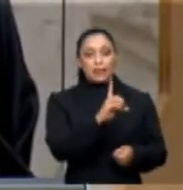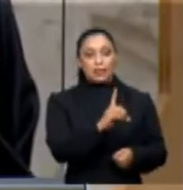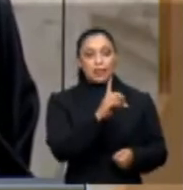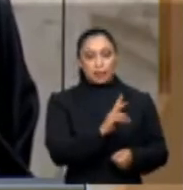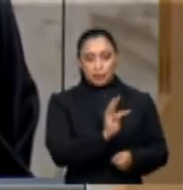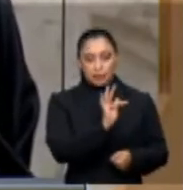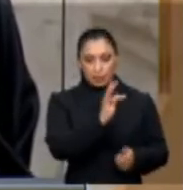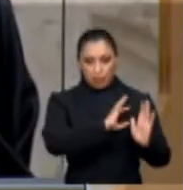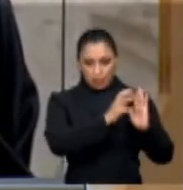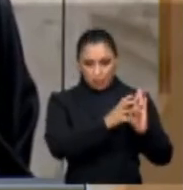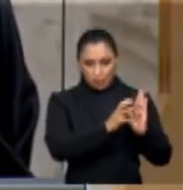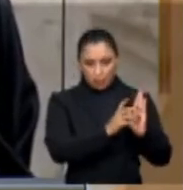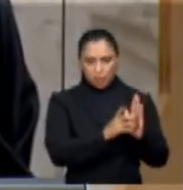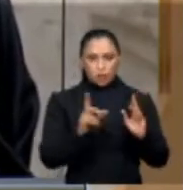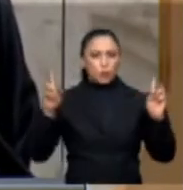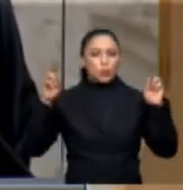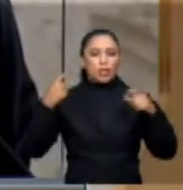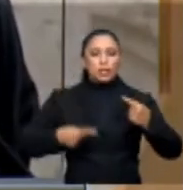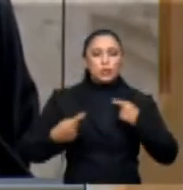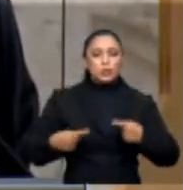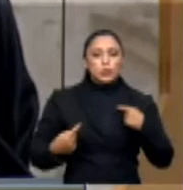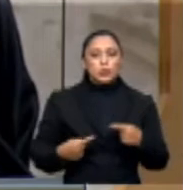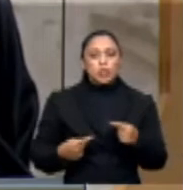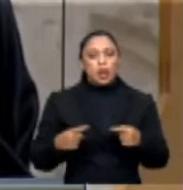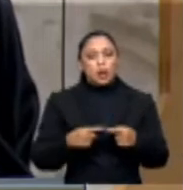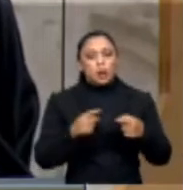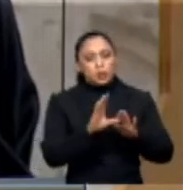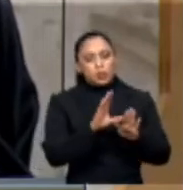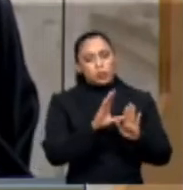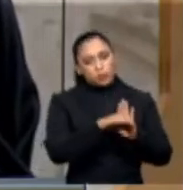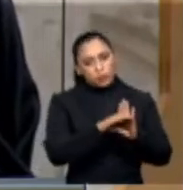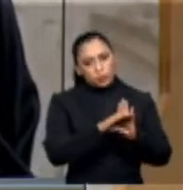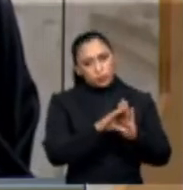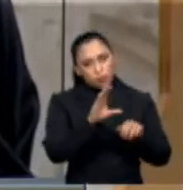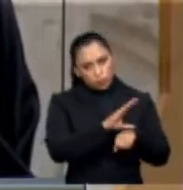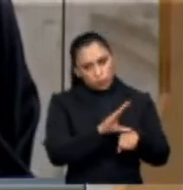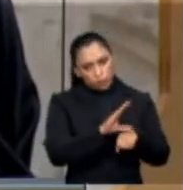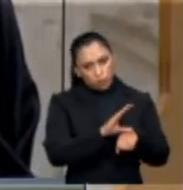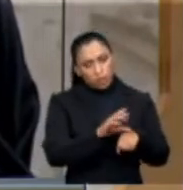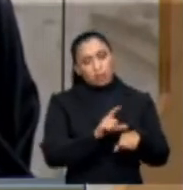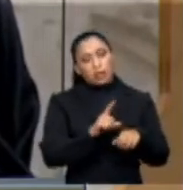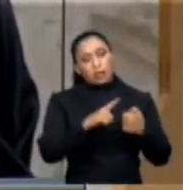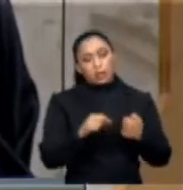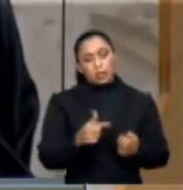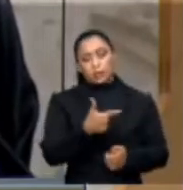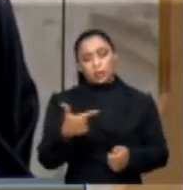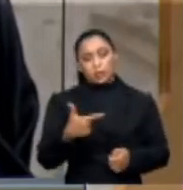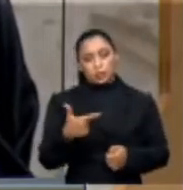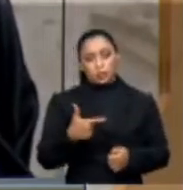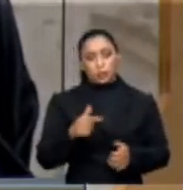a constitucionalidade das normas do artigo 2º, caput, e parágrafo 1º da